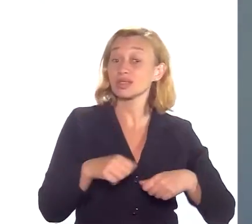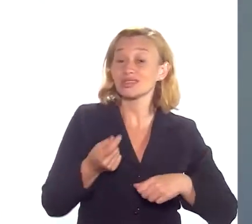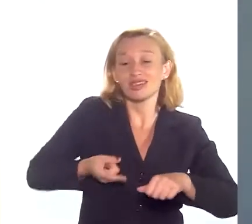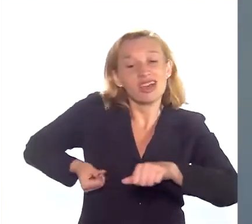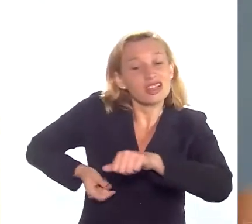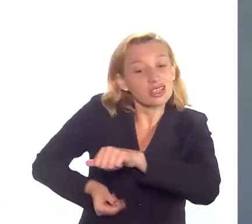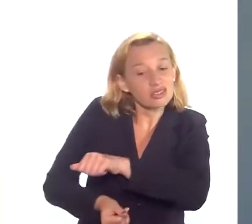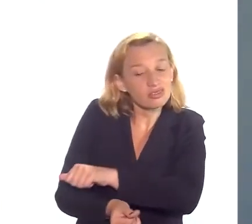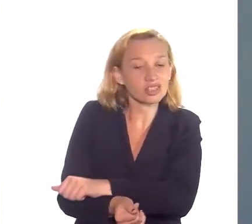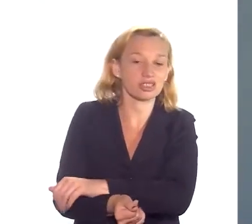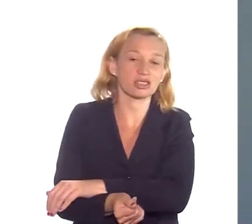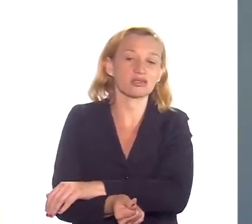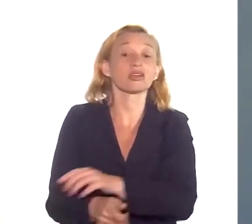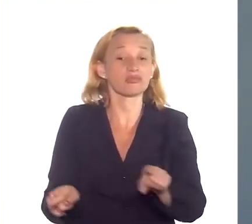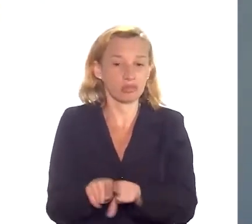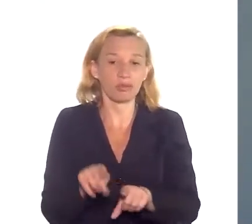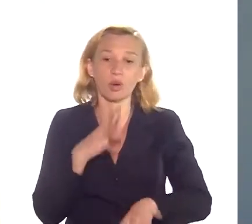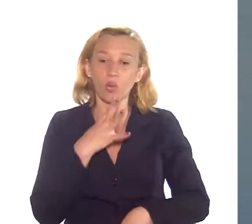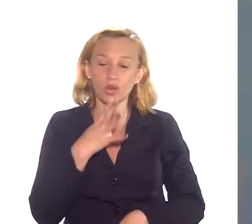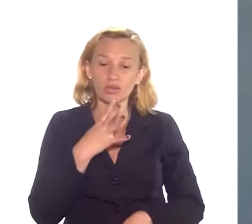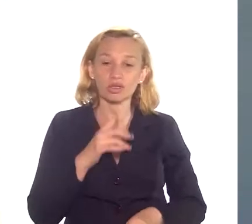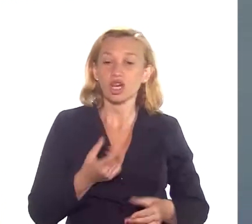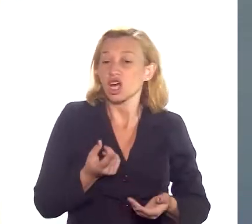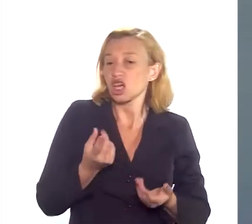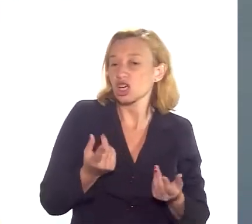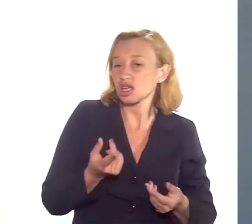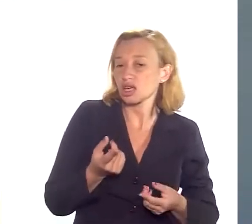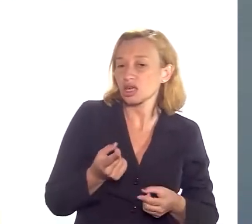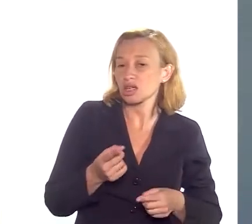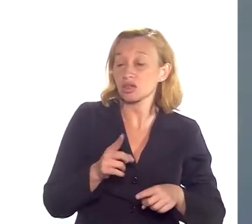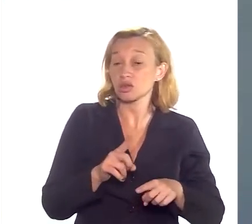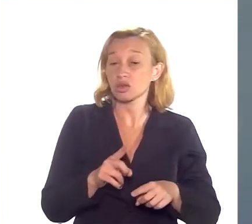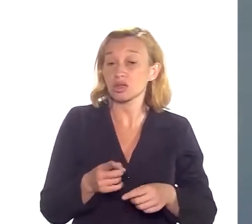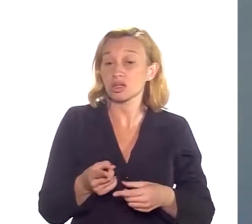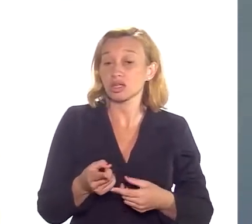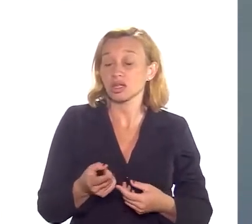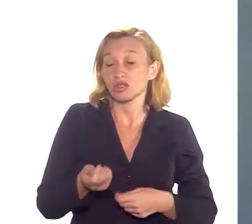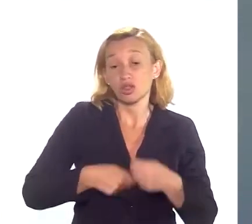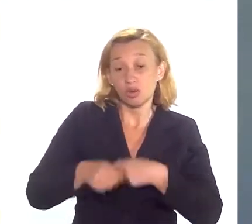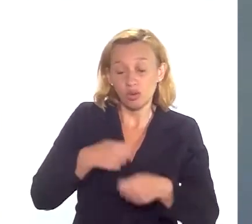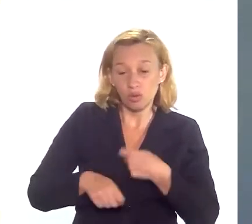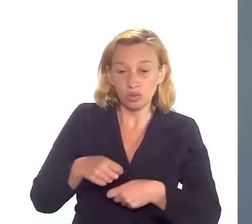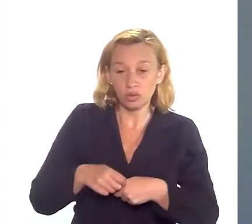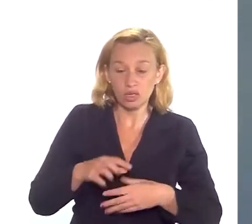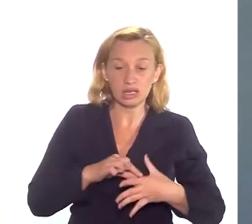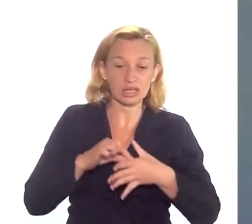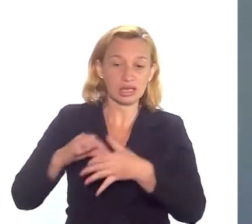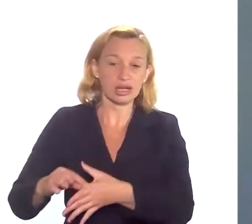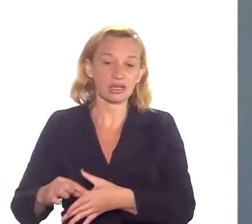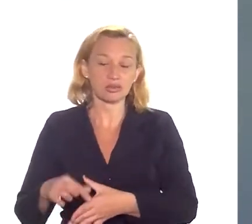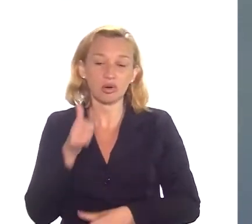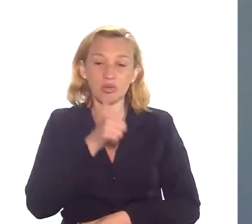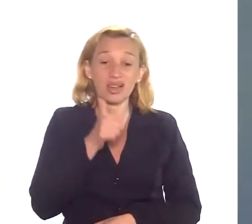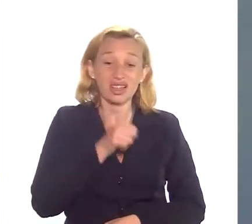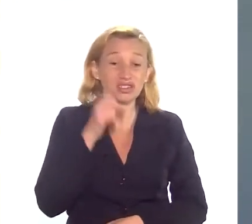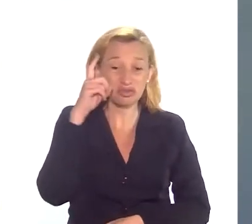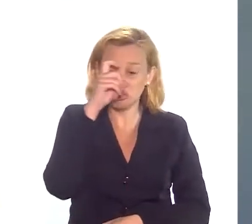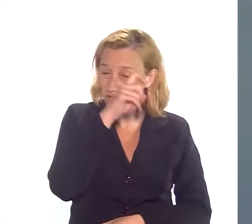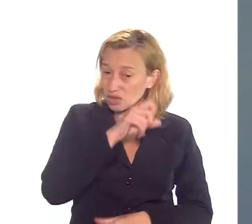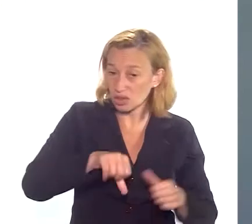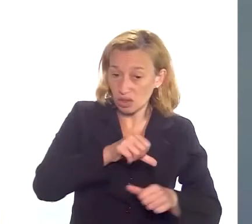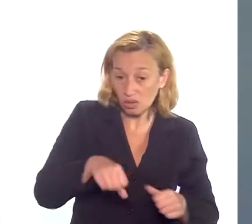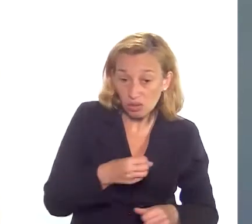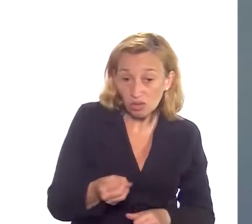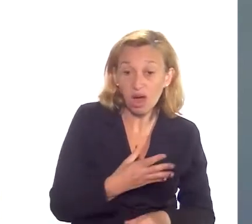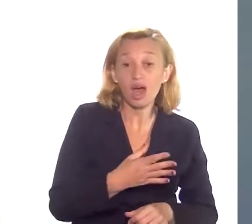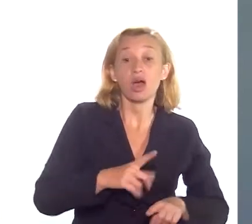tecnologia, ela precisa de investimento e de conhecimento. E os negócios liderados por mulheres têm mais dificuldade